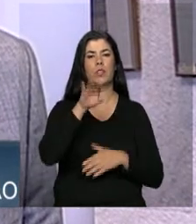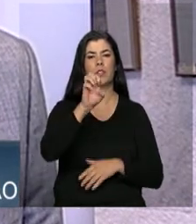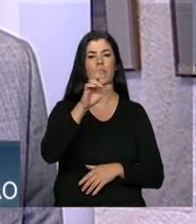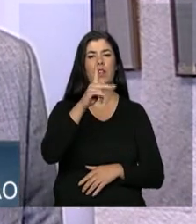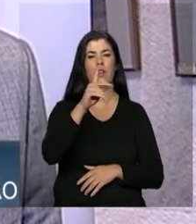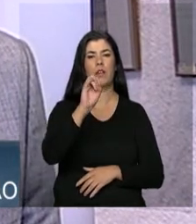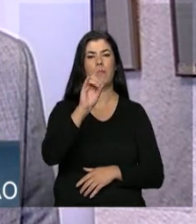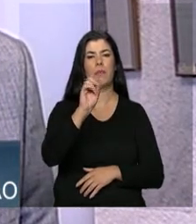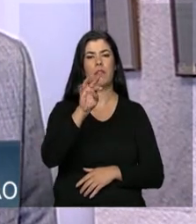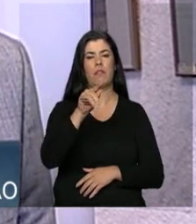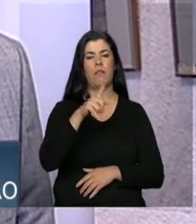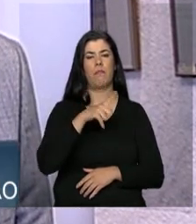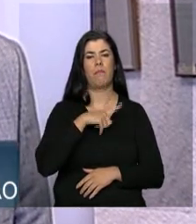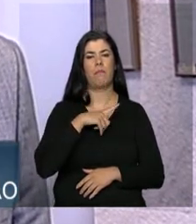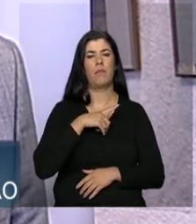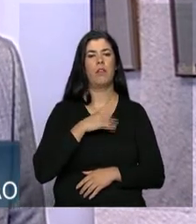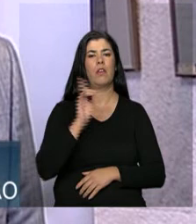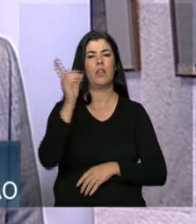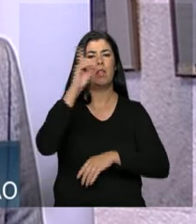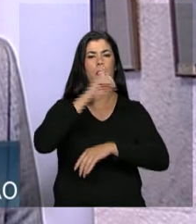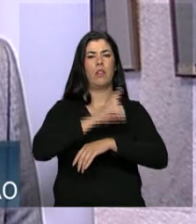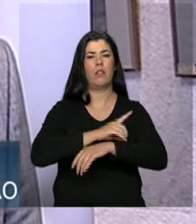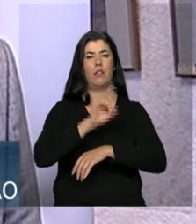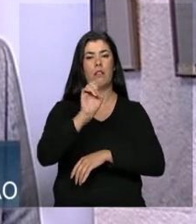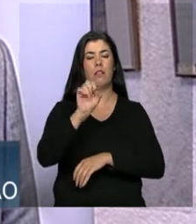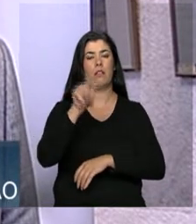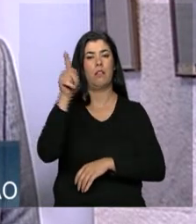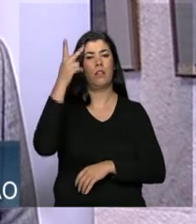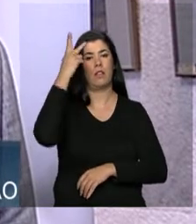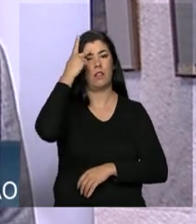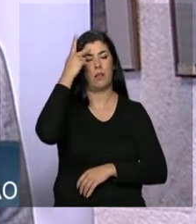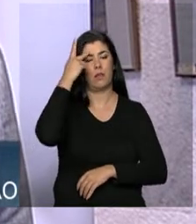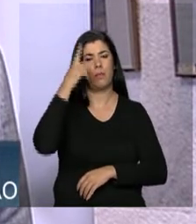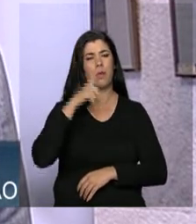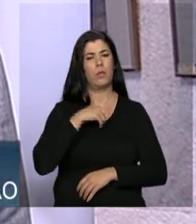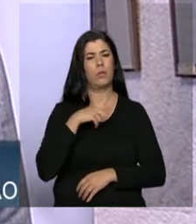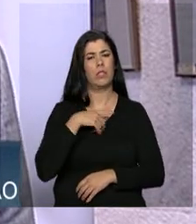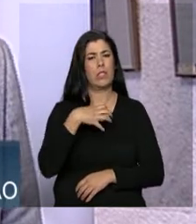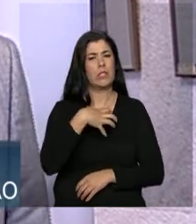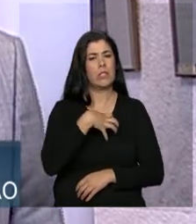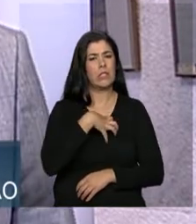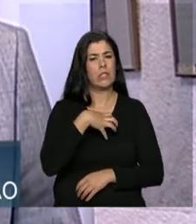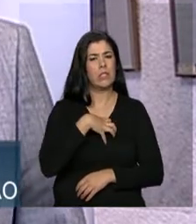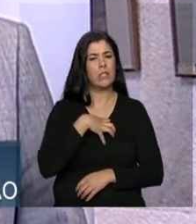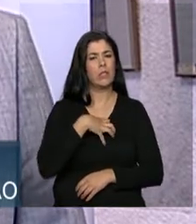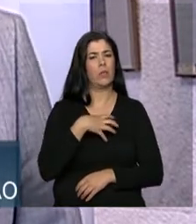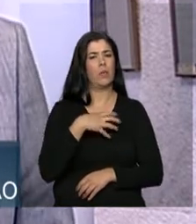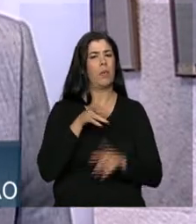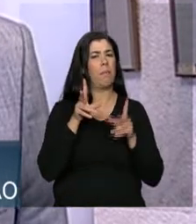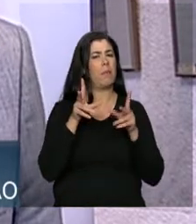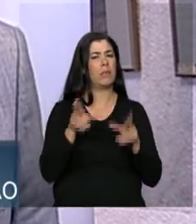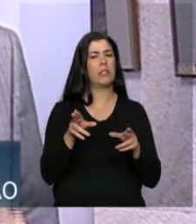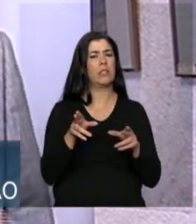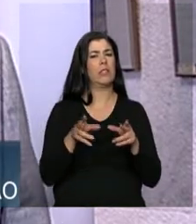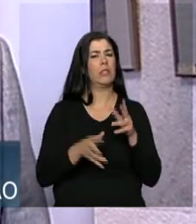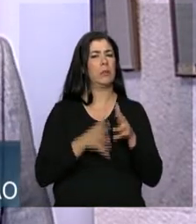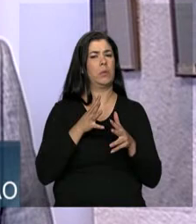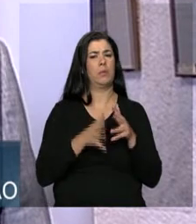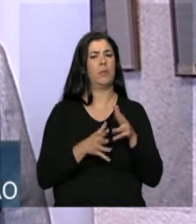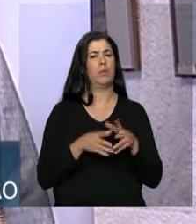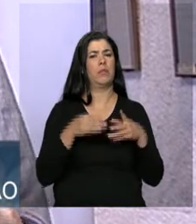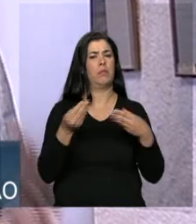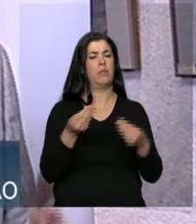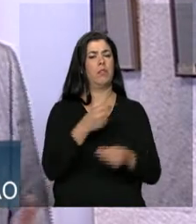Isso interfere de alguma forma nos casos de gripe? Por terem sintomas parecidos, existe alguma confusão de diagnóstico? Não. A dengue tem